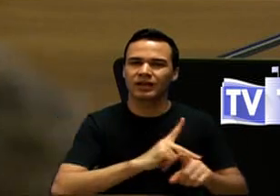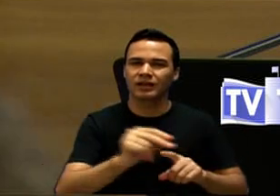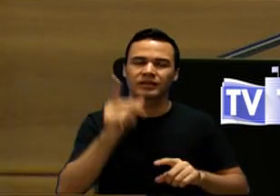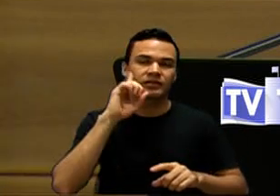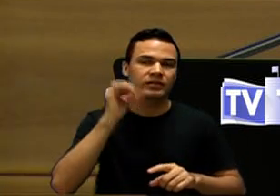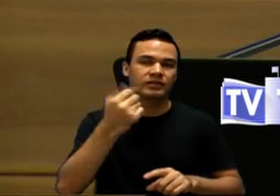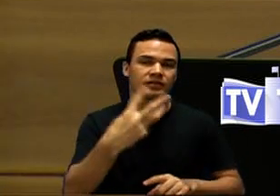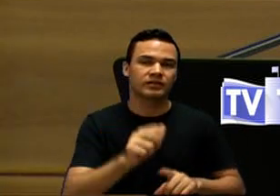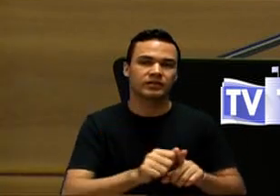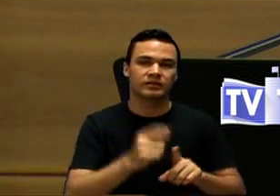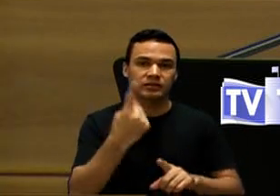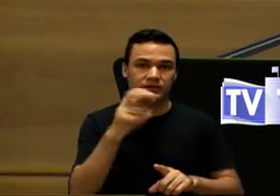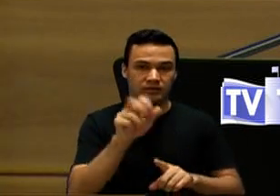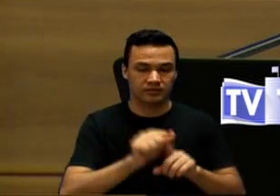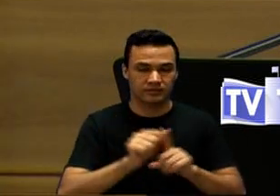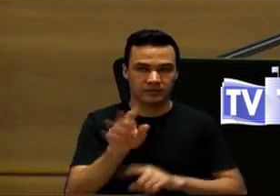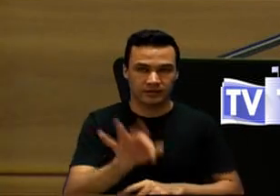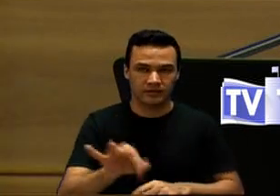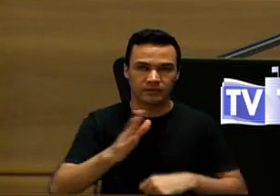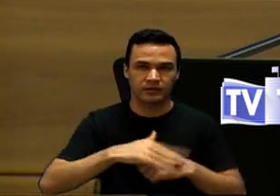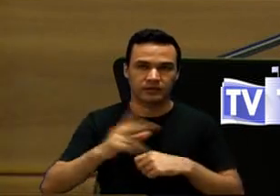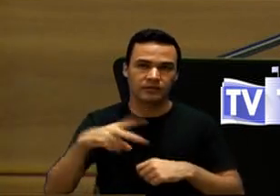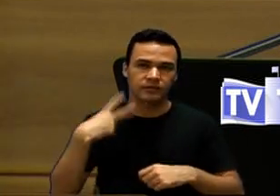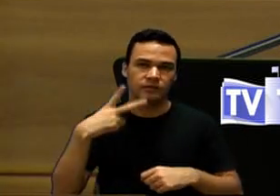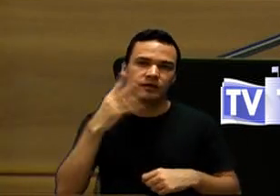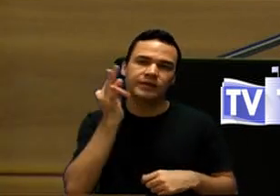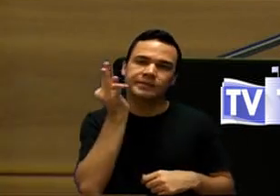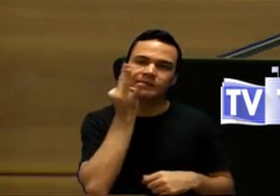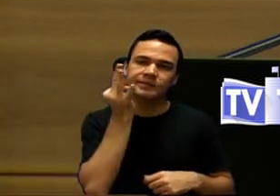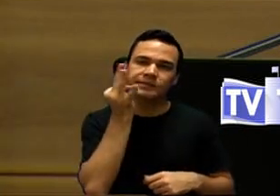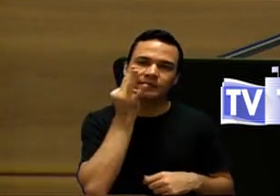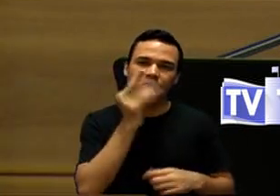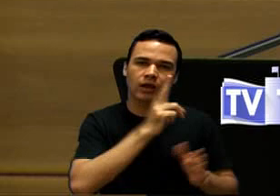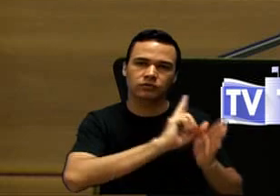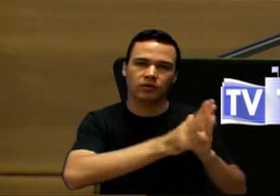15 de fevereiro, quem assina é o vereador Fernando Dini, conforme